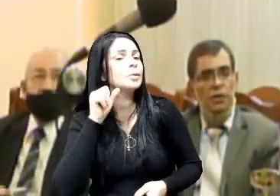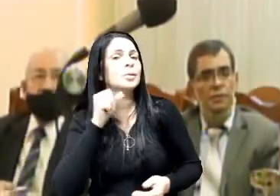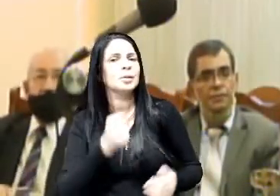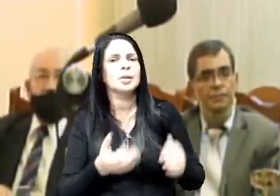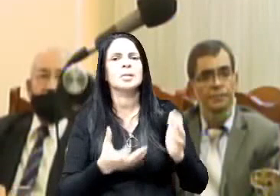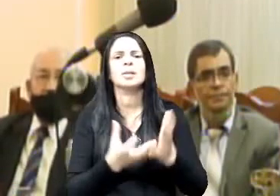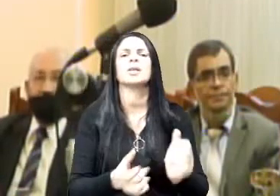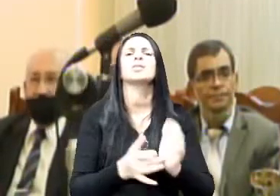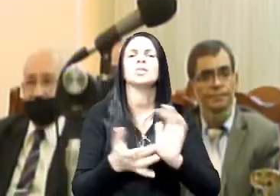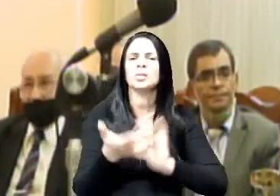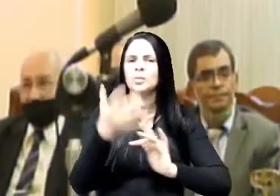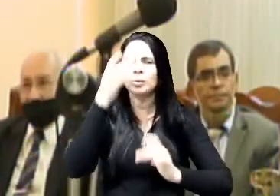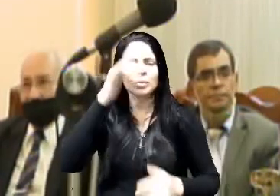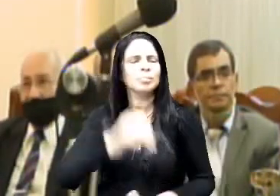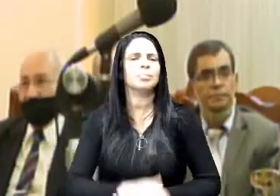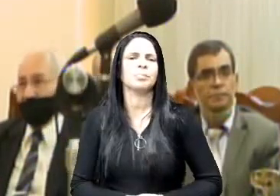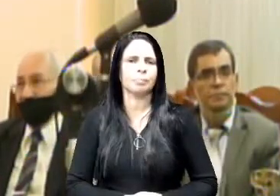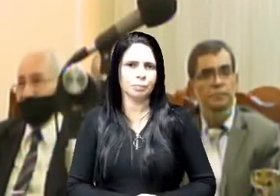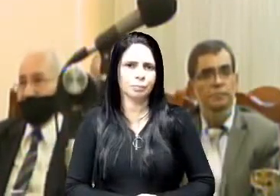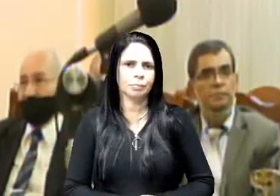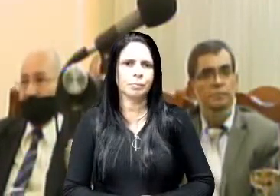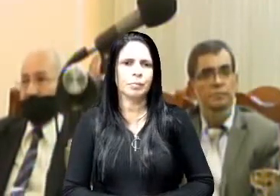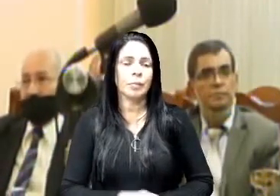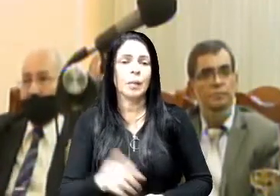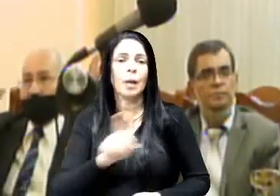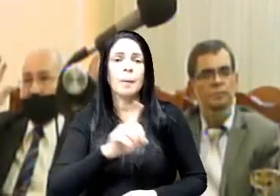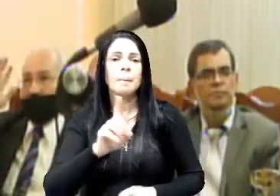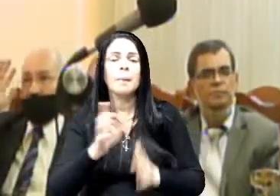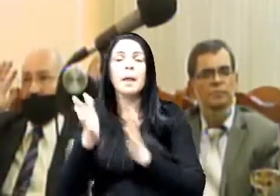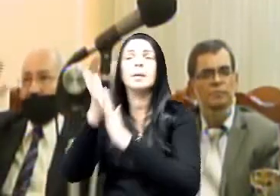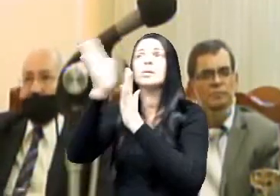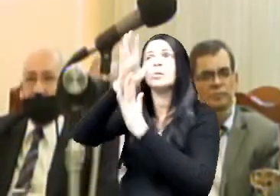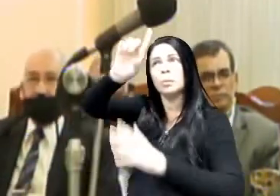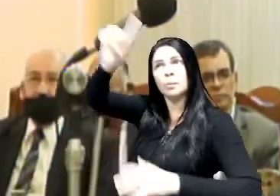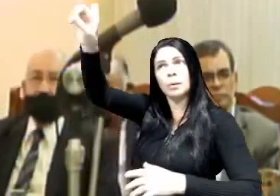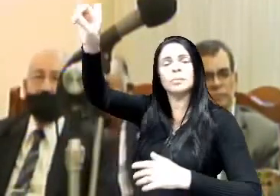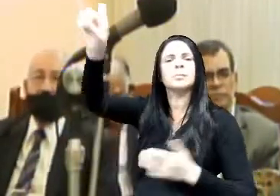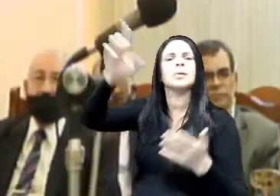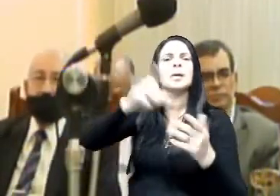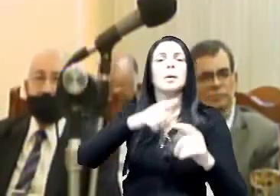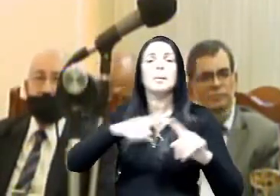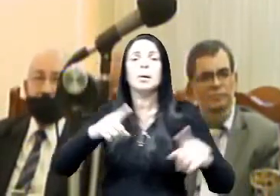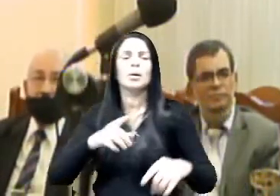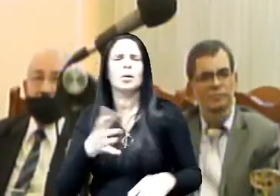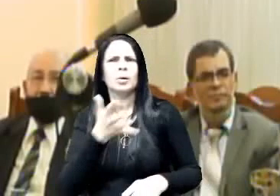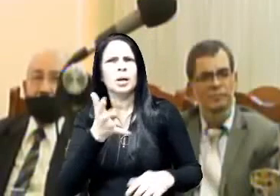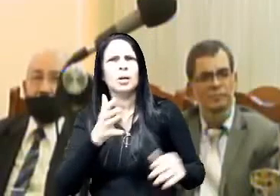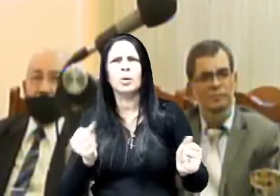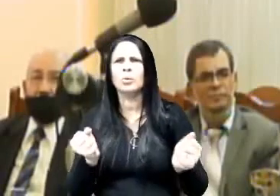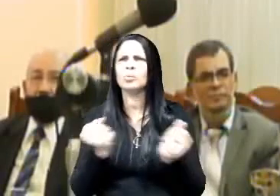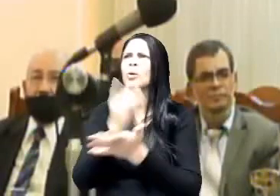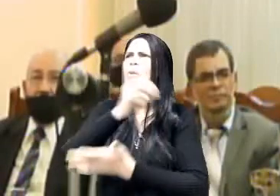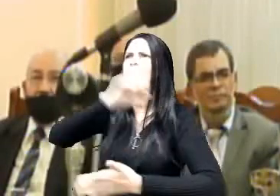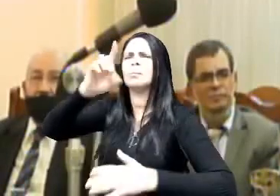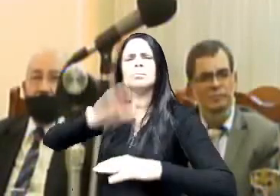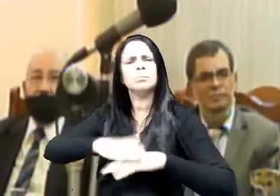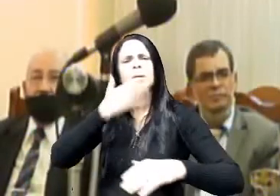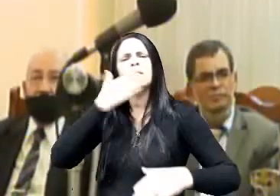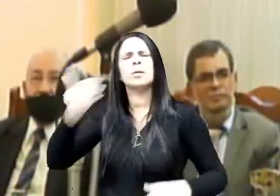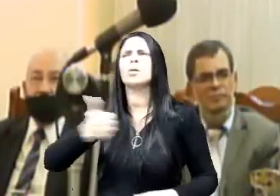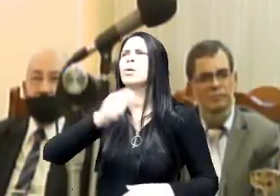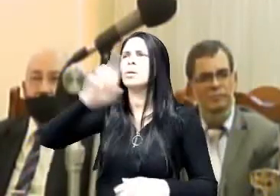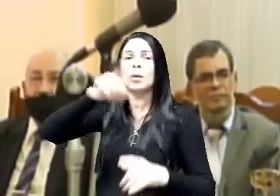Levanta a sua mão para dar glória a Deus. Não, eu quero um glória melhor. Jesus merece uma glória melhor. Você pode não